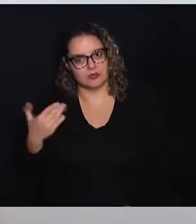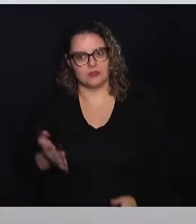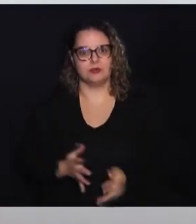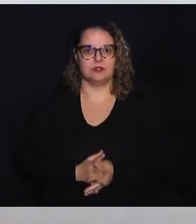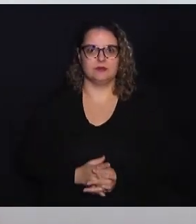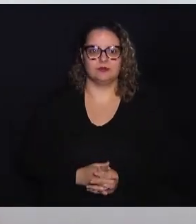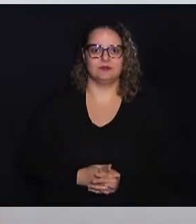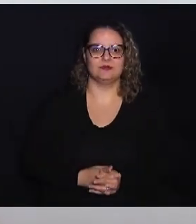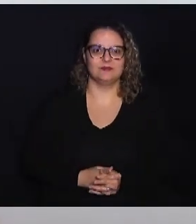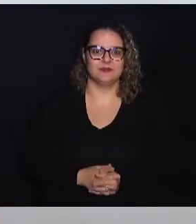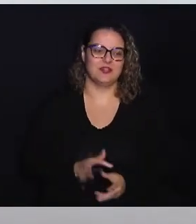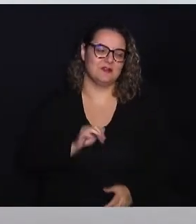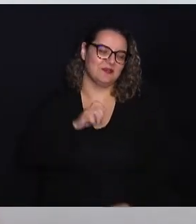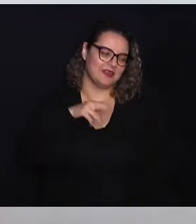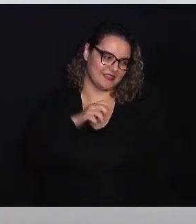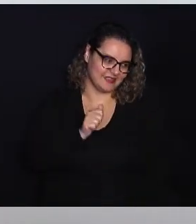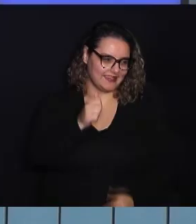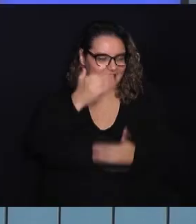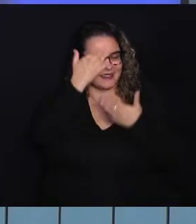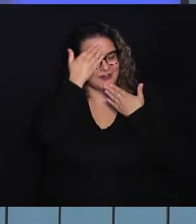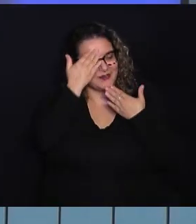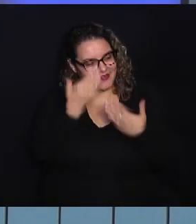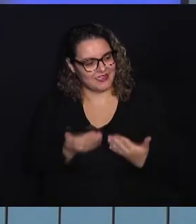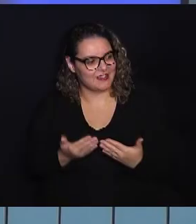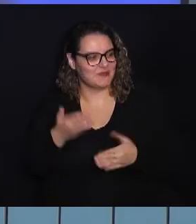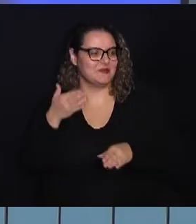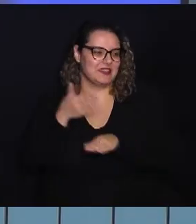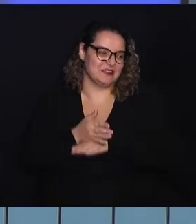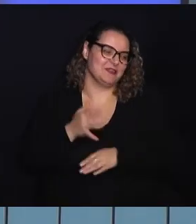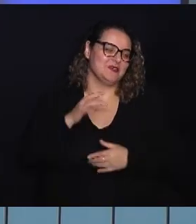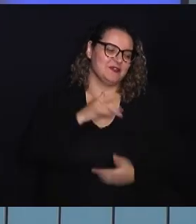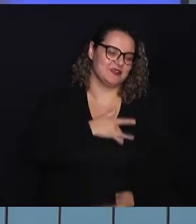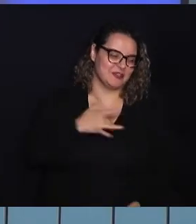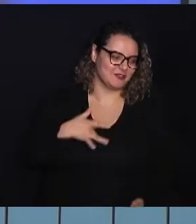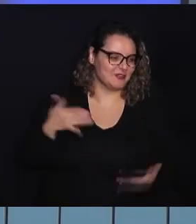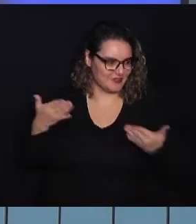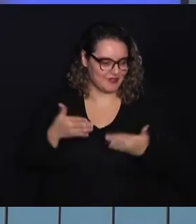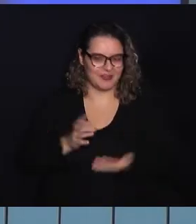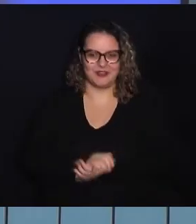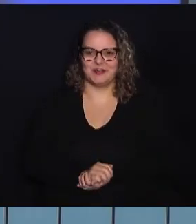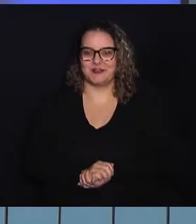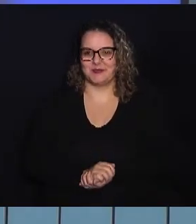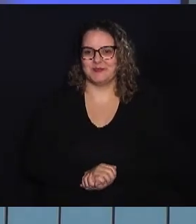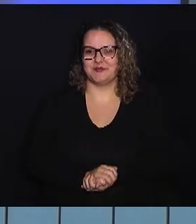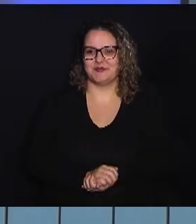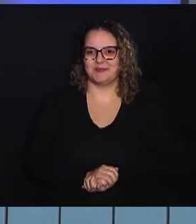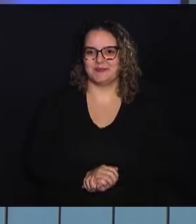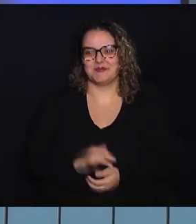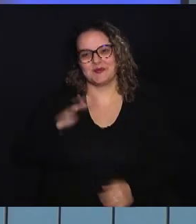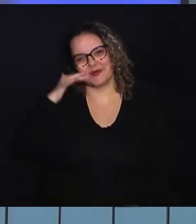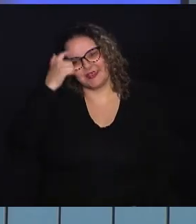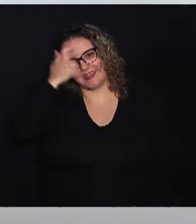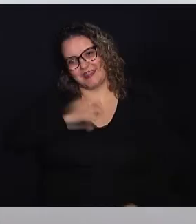de serem colocados na rotina. Fernanda, muito obrigada pela sua participação aqui no Saúde